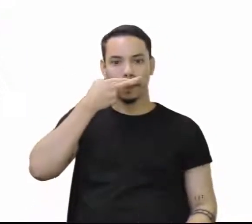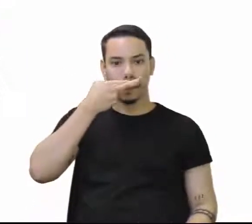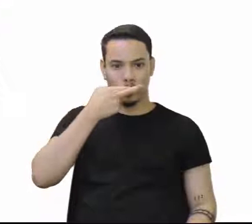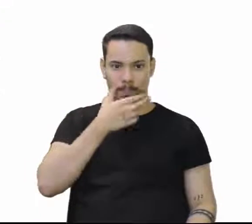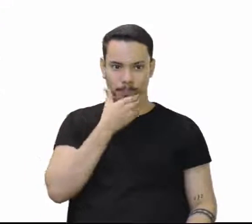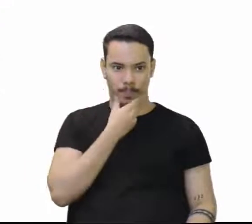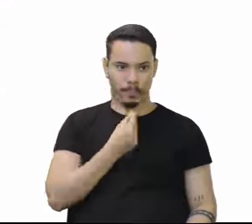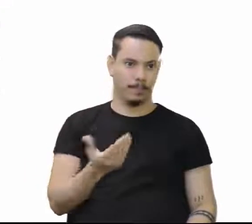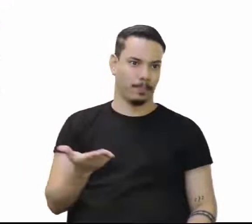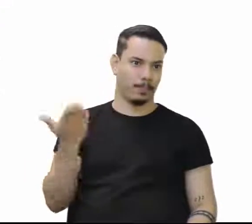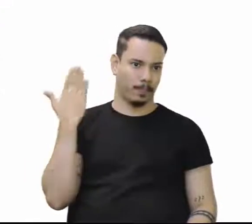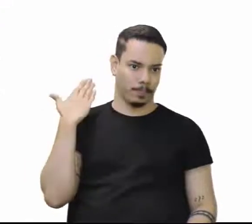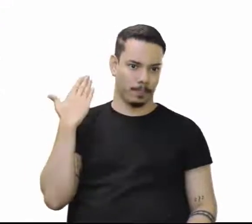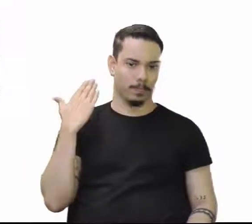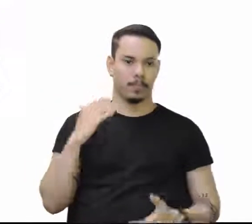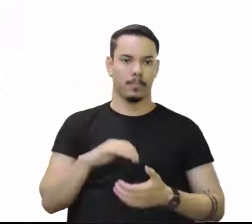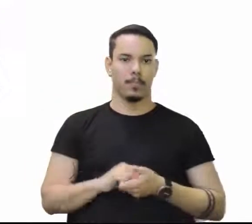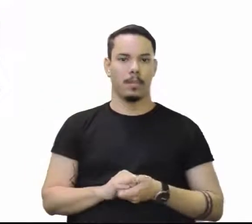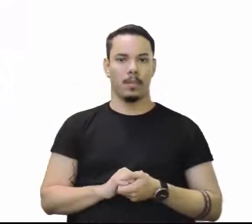Rondon.